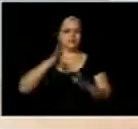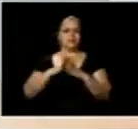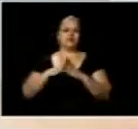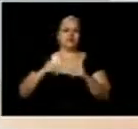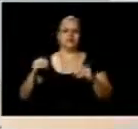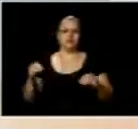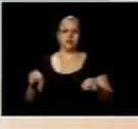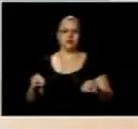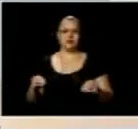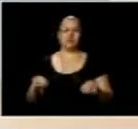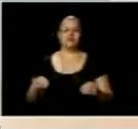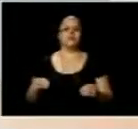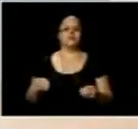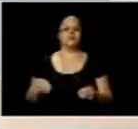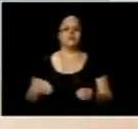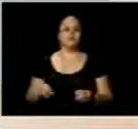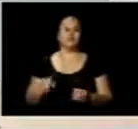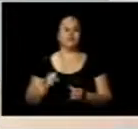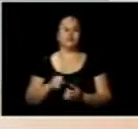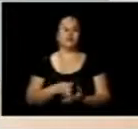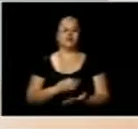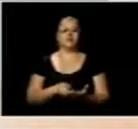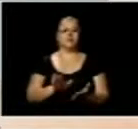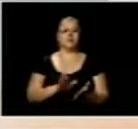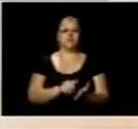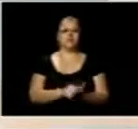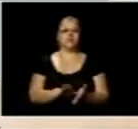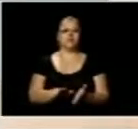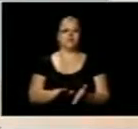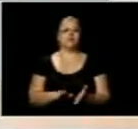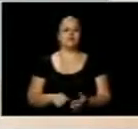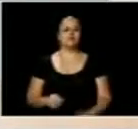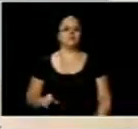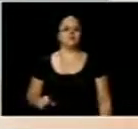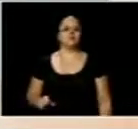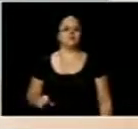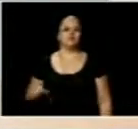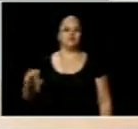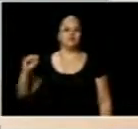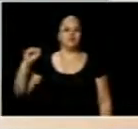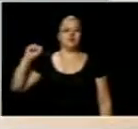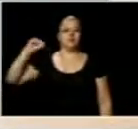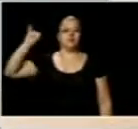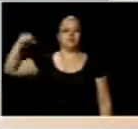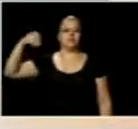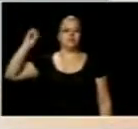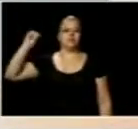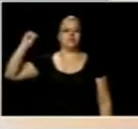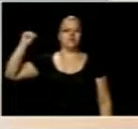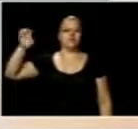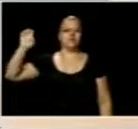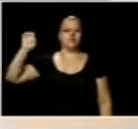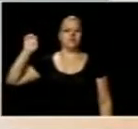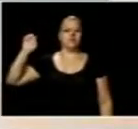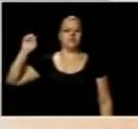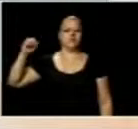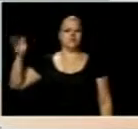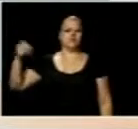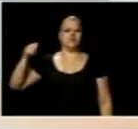ex-secretário José Saldi, ao qual eu tenho certeza que deve estar acompanhando a TV Câmara, porque sempre está atento aos problemas da